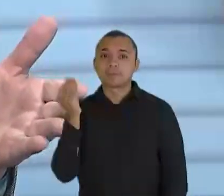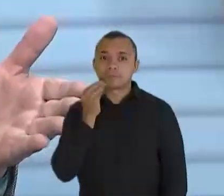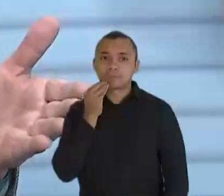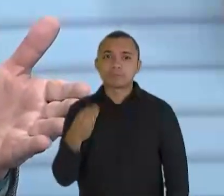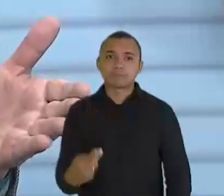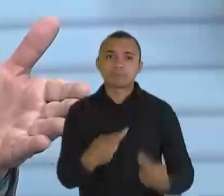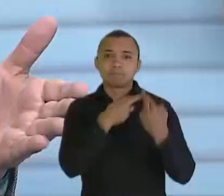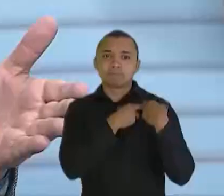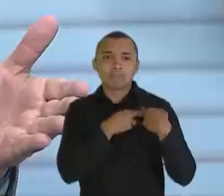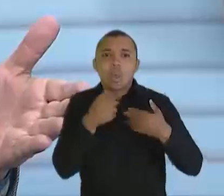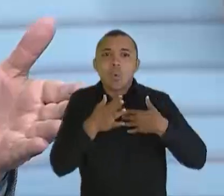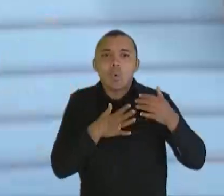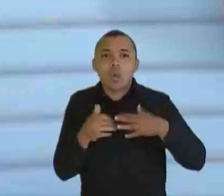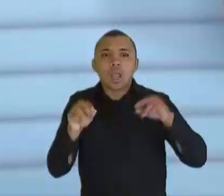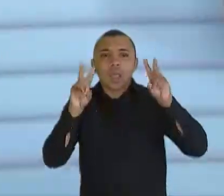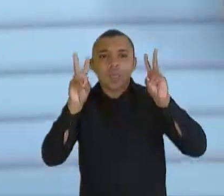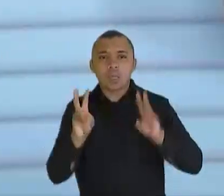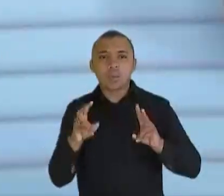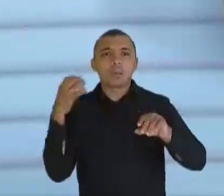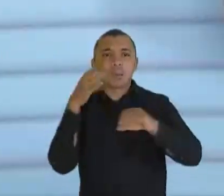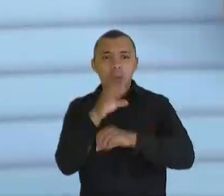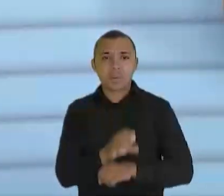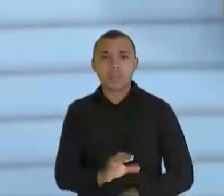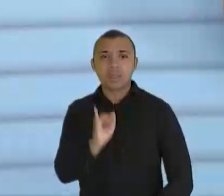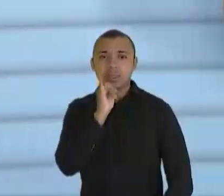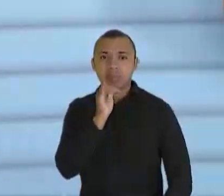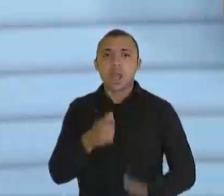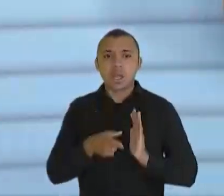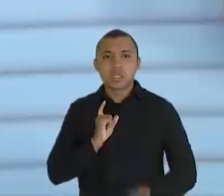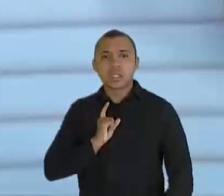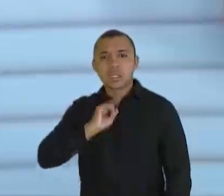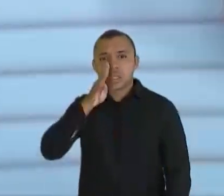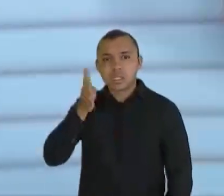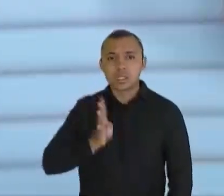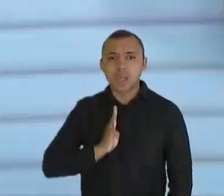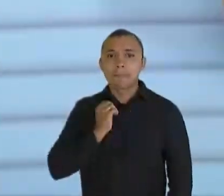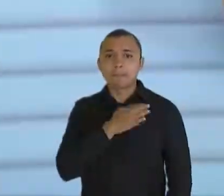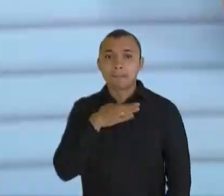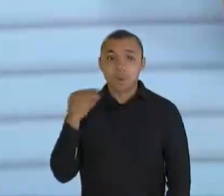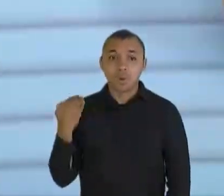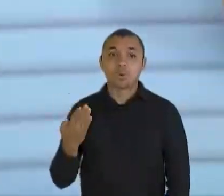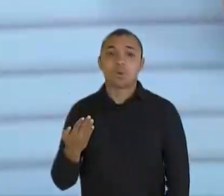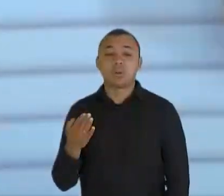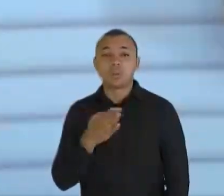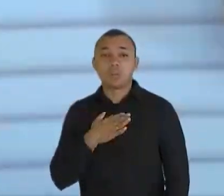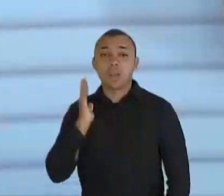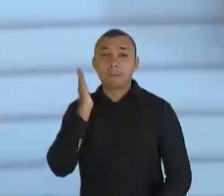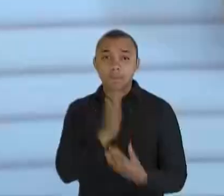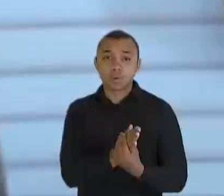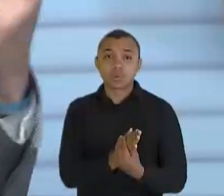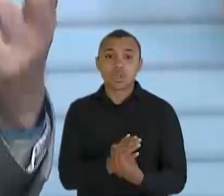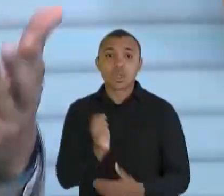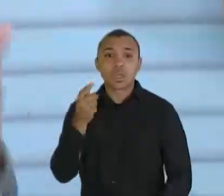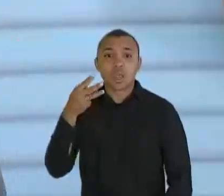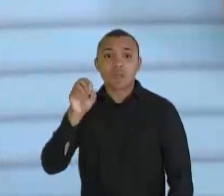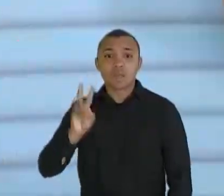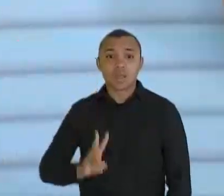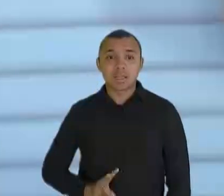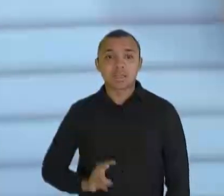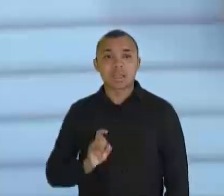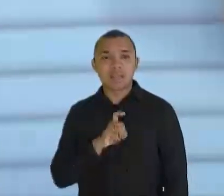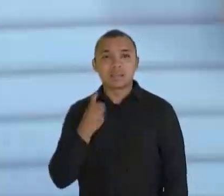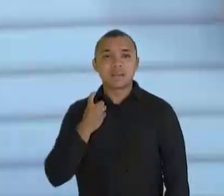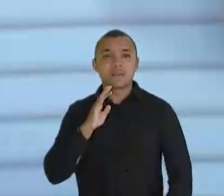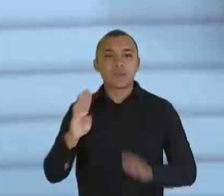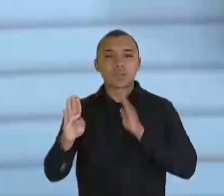aquilo que é veiculado? Né? Por exemplo, eu já fui vítima de ameaça de morte. Né? Eu entrei com 3 processos contra o antigo Facebook, hoje